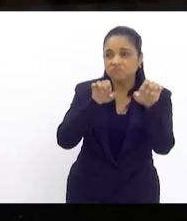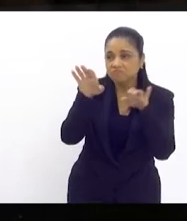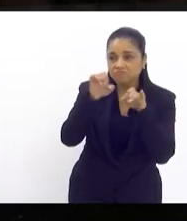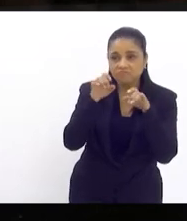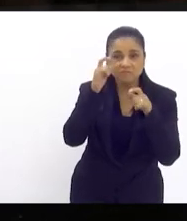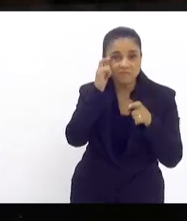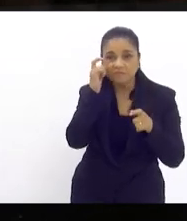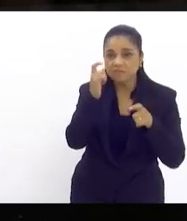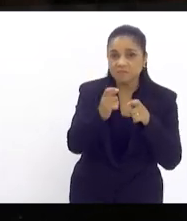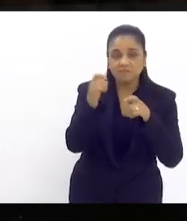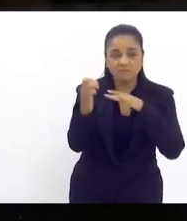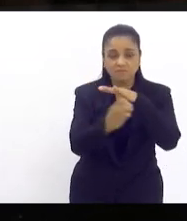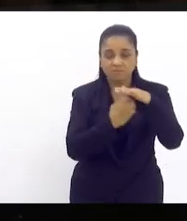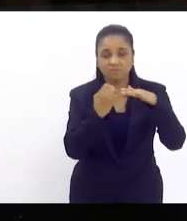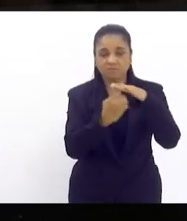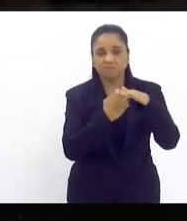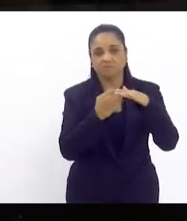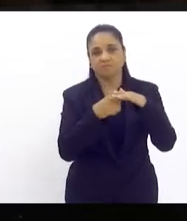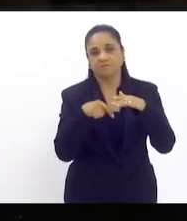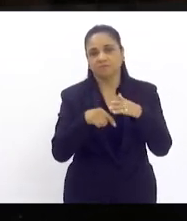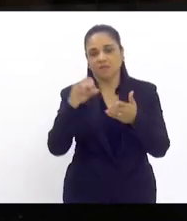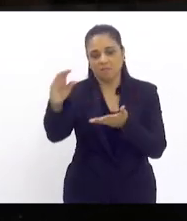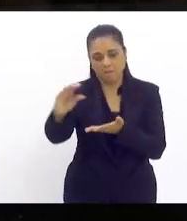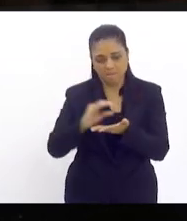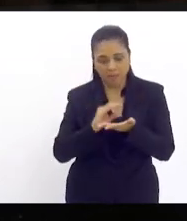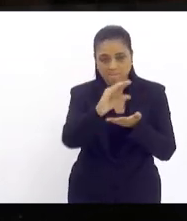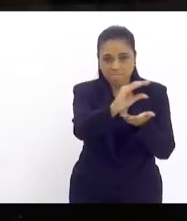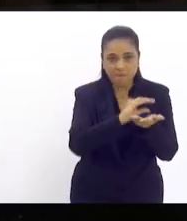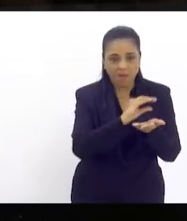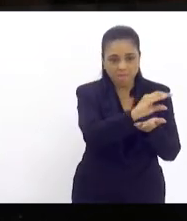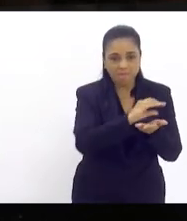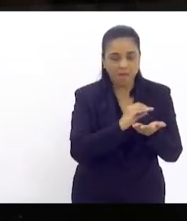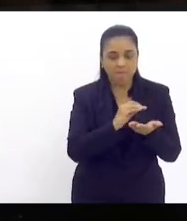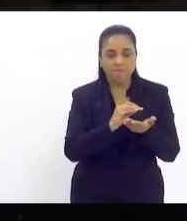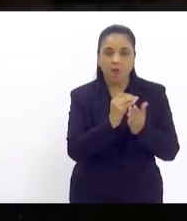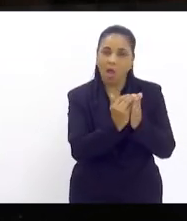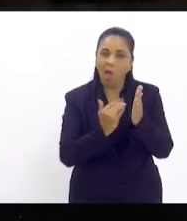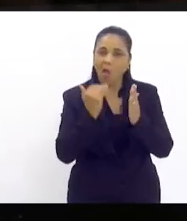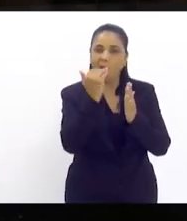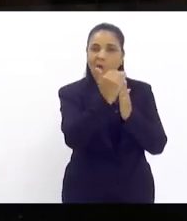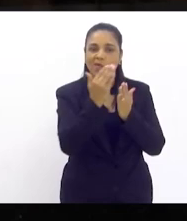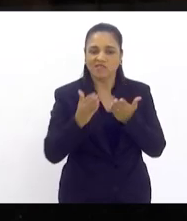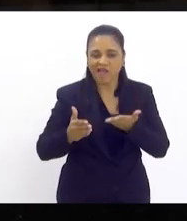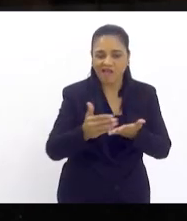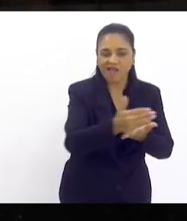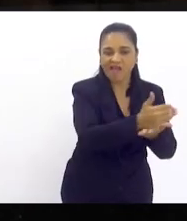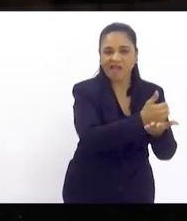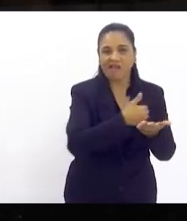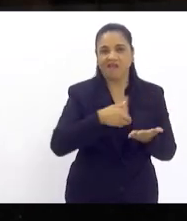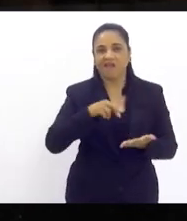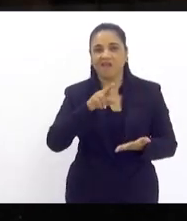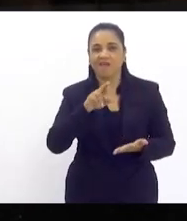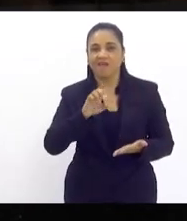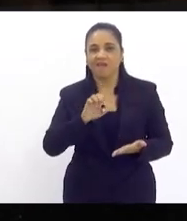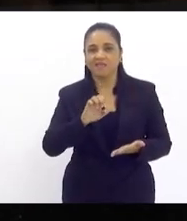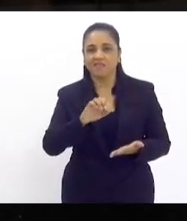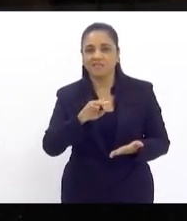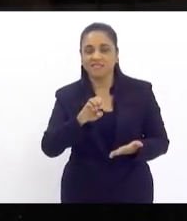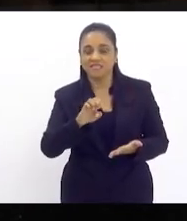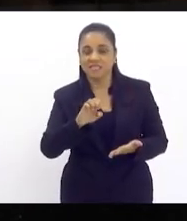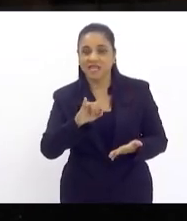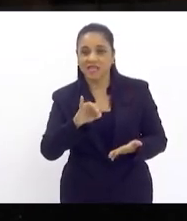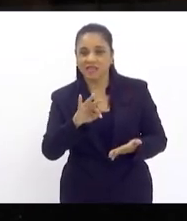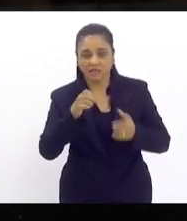Janeiro que gerem um aumento de arrecadação tributária. Essa credibilidade que o governo Cláudio